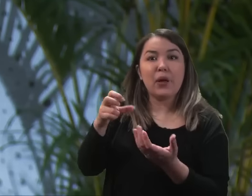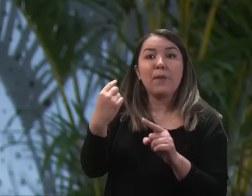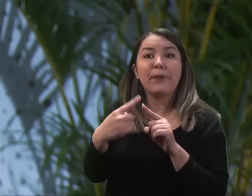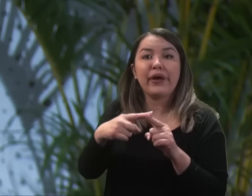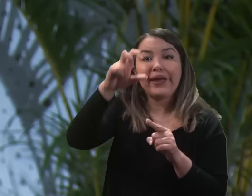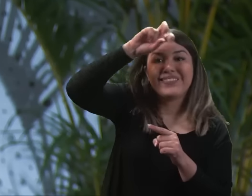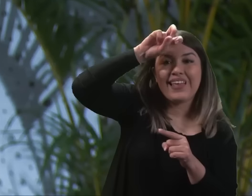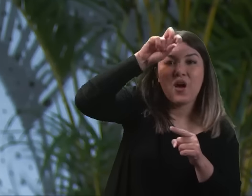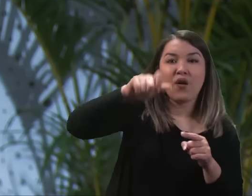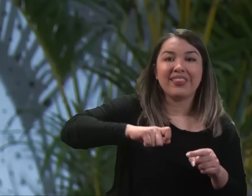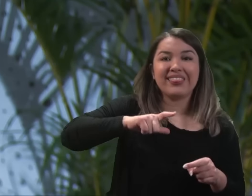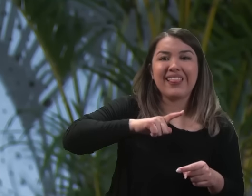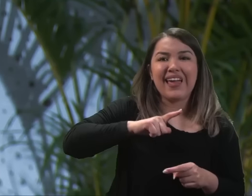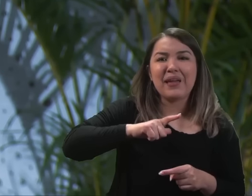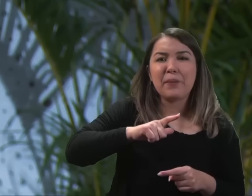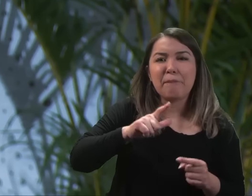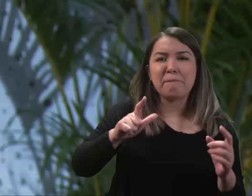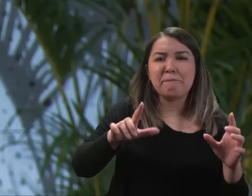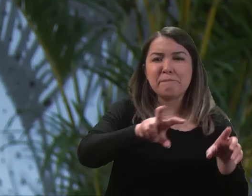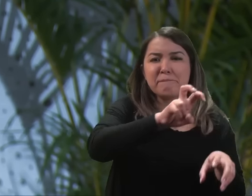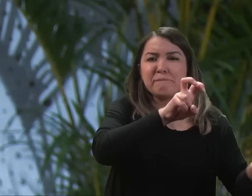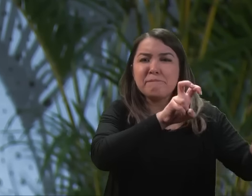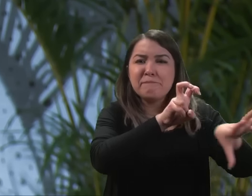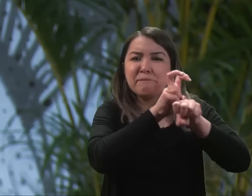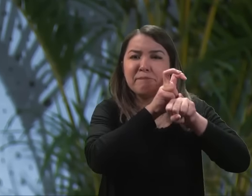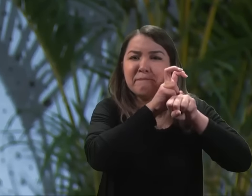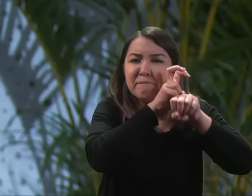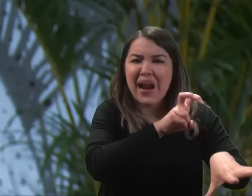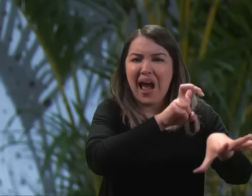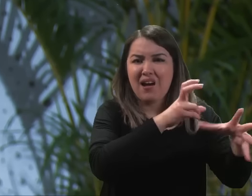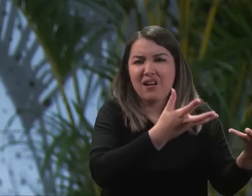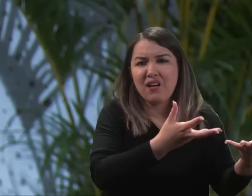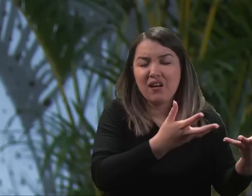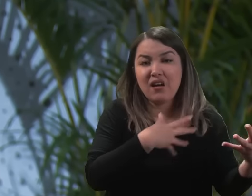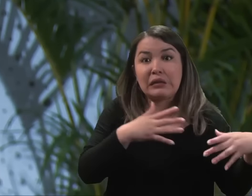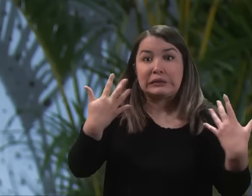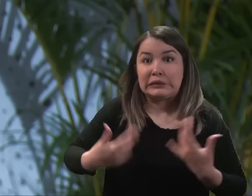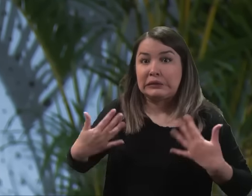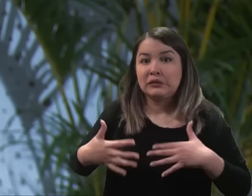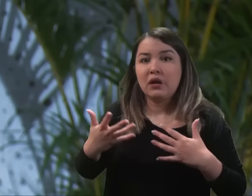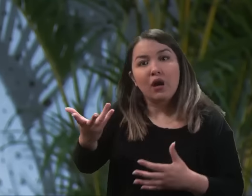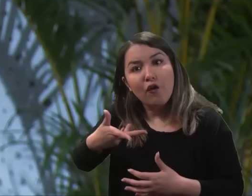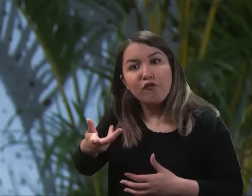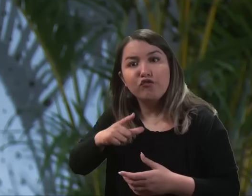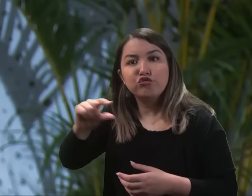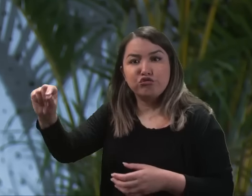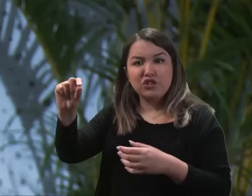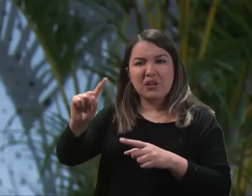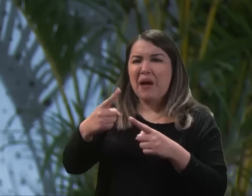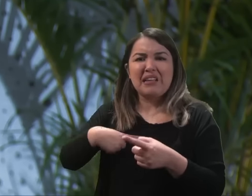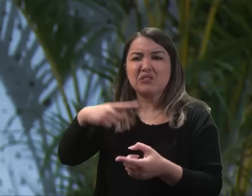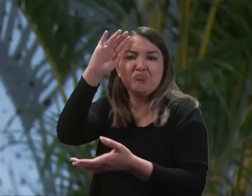construídas comer o fruto de vinhas e os pomares já plantados Taylor Bunch